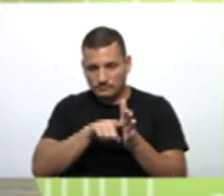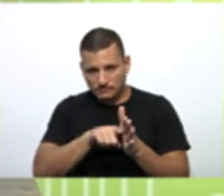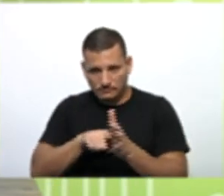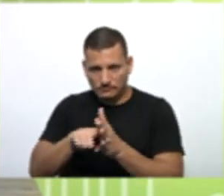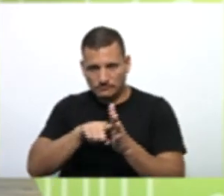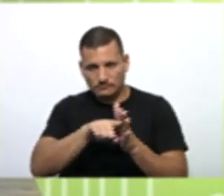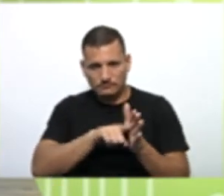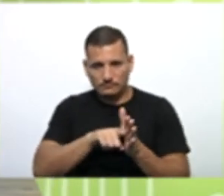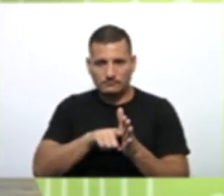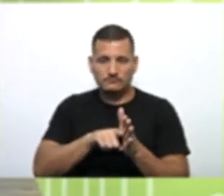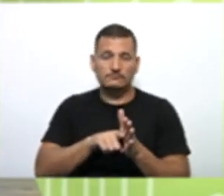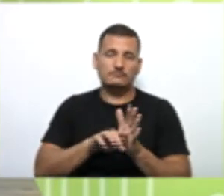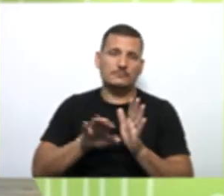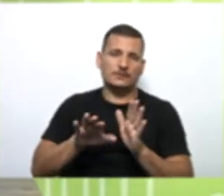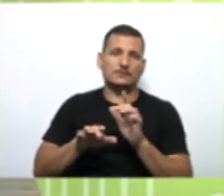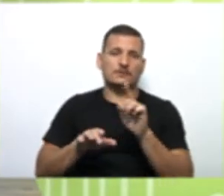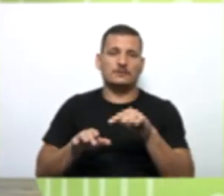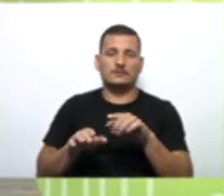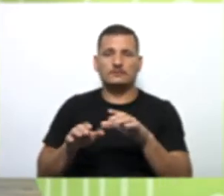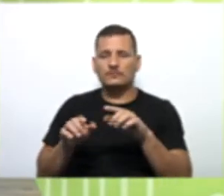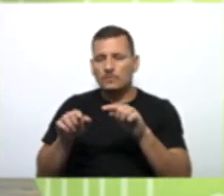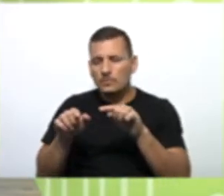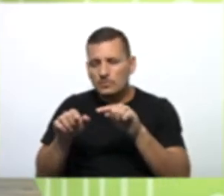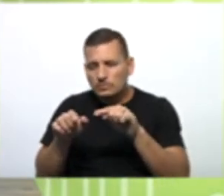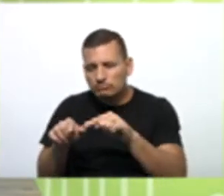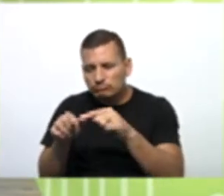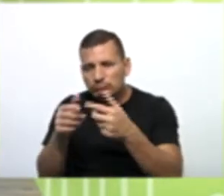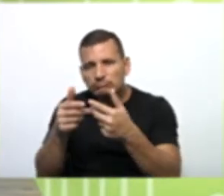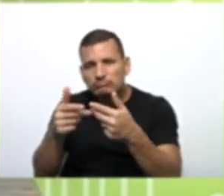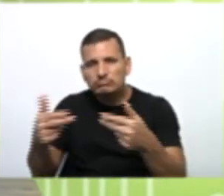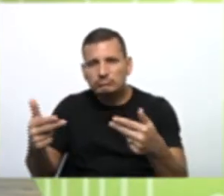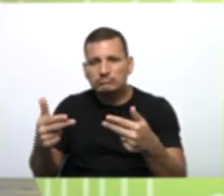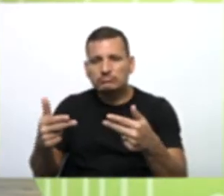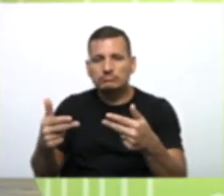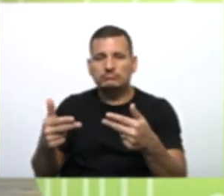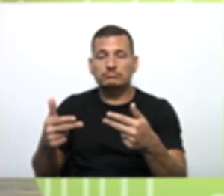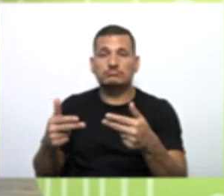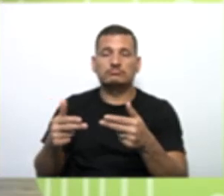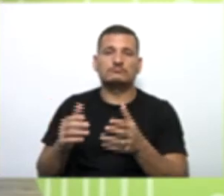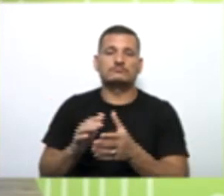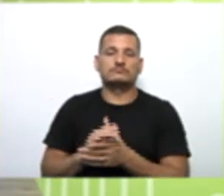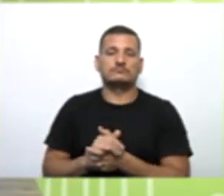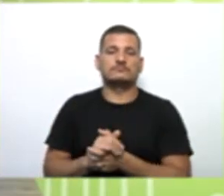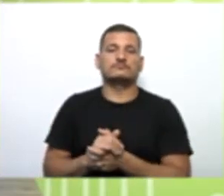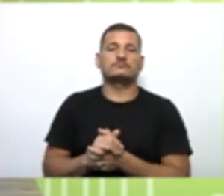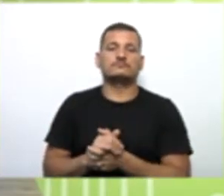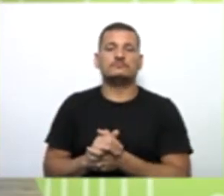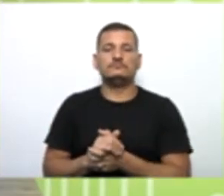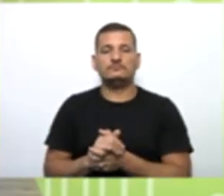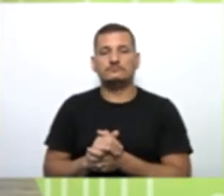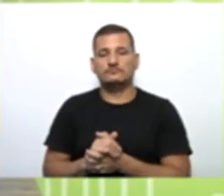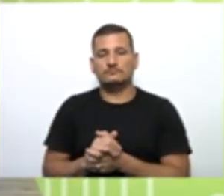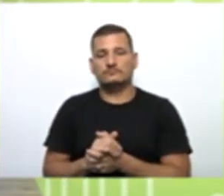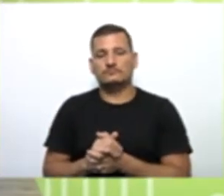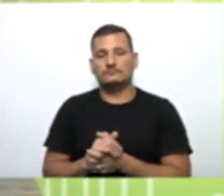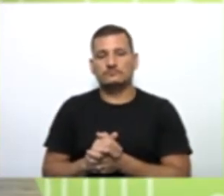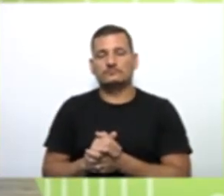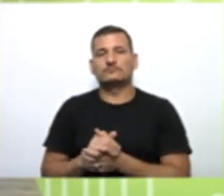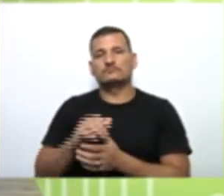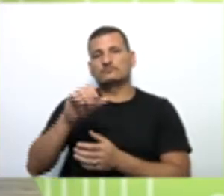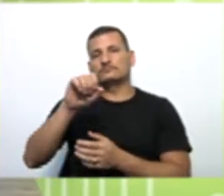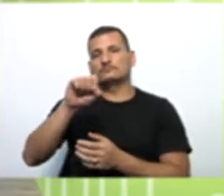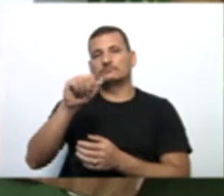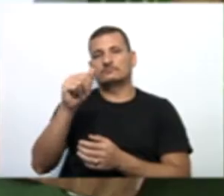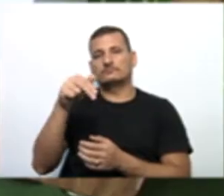vai estudar determinado elemento. Então, ele está estudando comunidades quilombolas, específicas de Santa Fé,